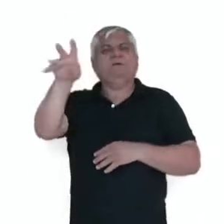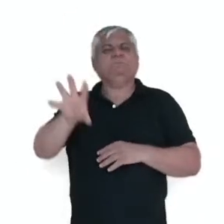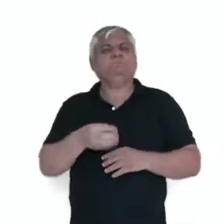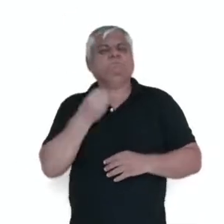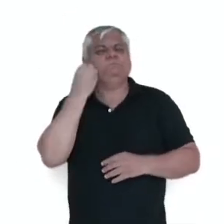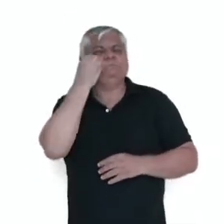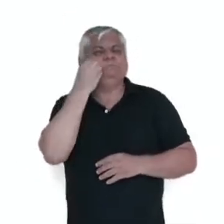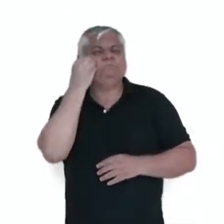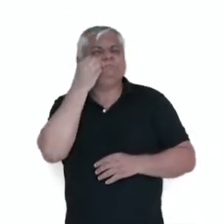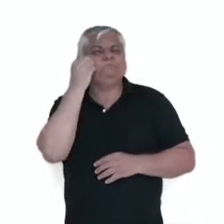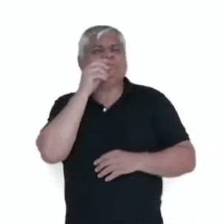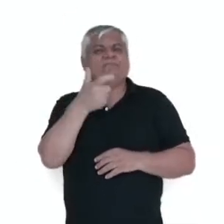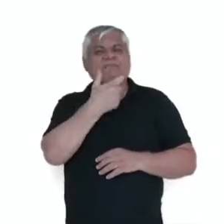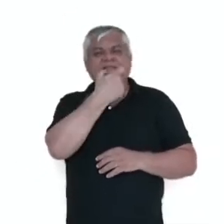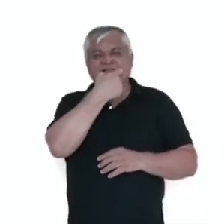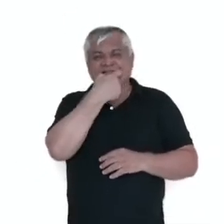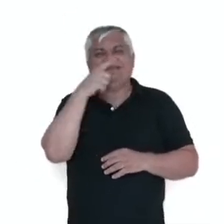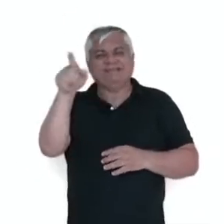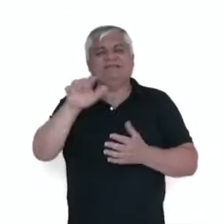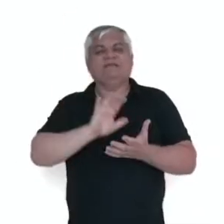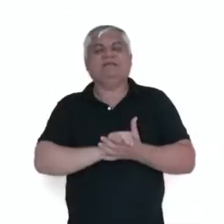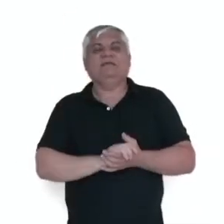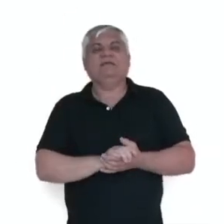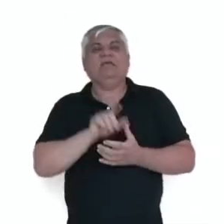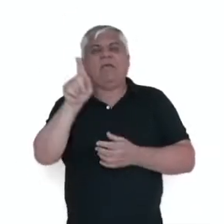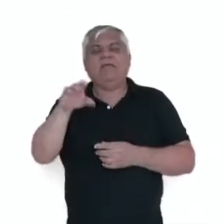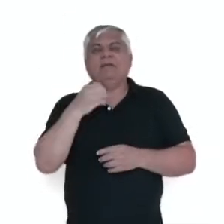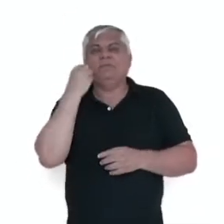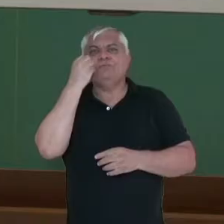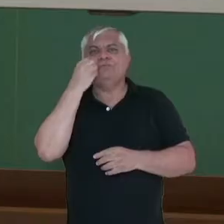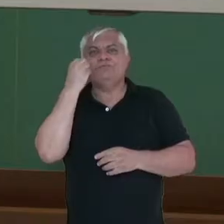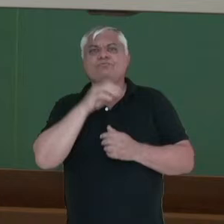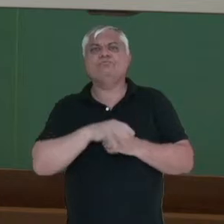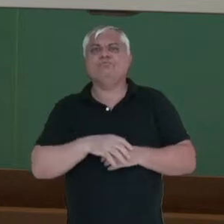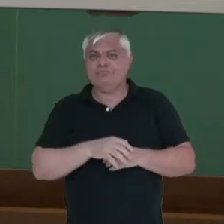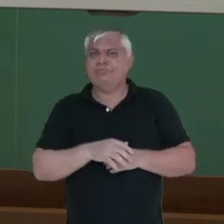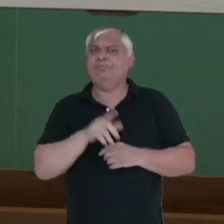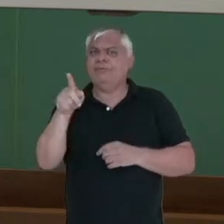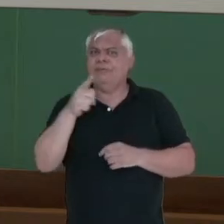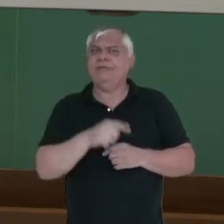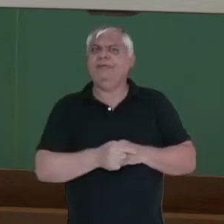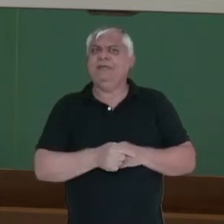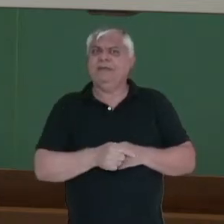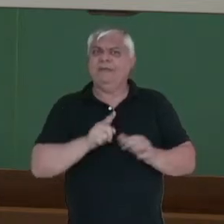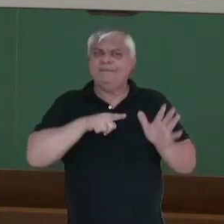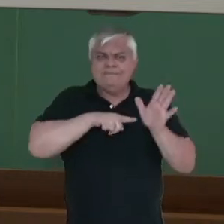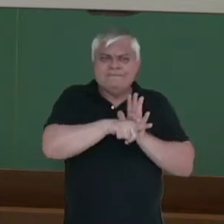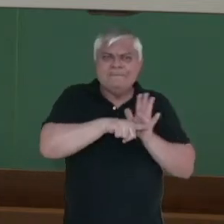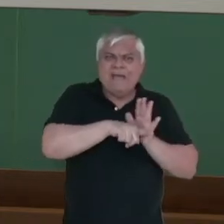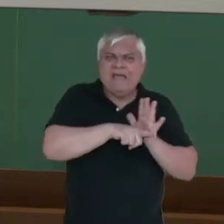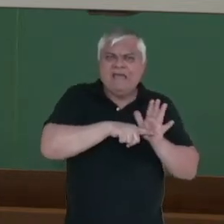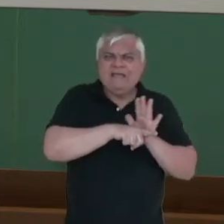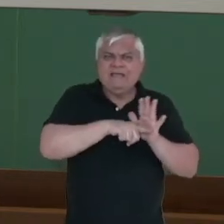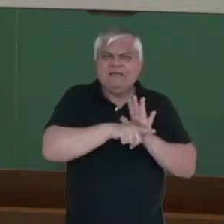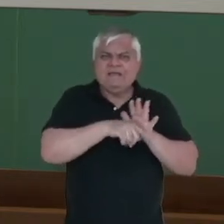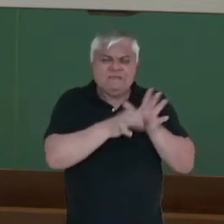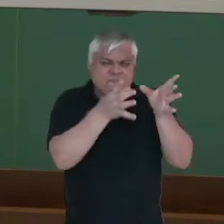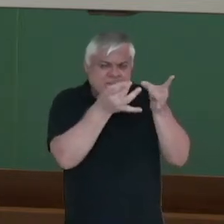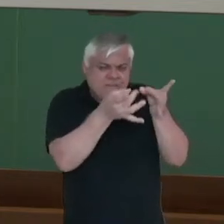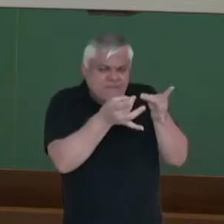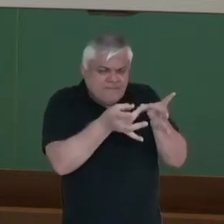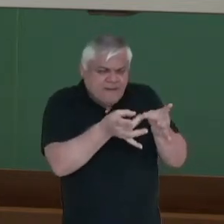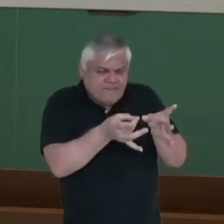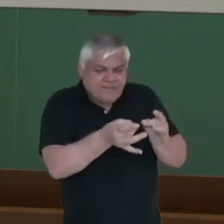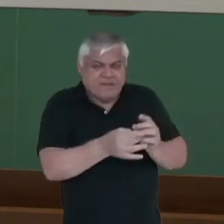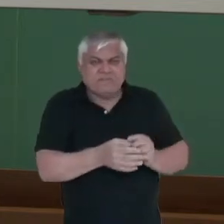empiristas britânicos. Ele é considerado um empirista radical. Em que sentido? Radical não é só aquele que